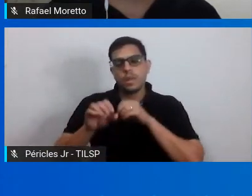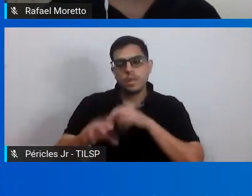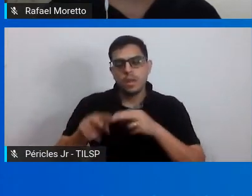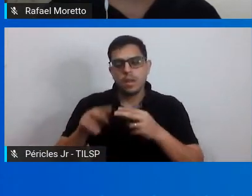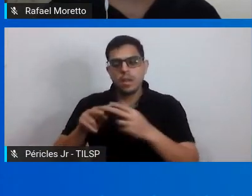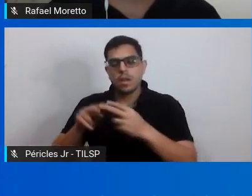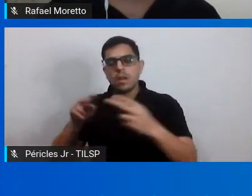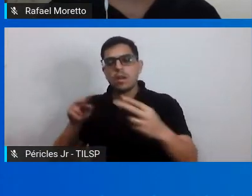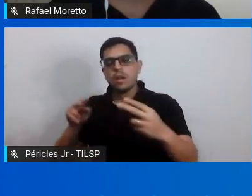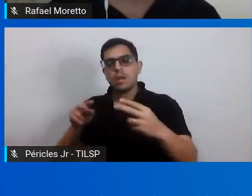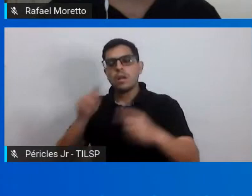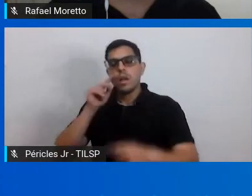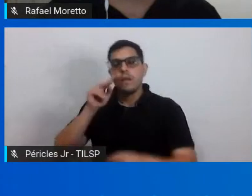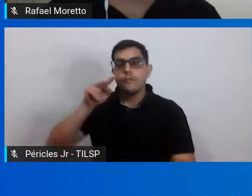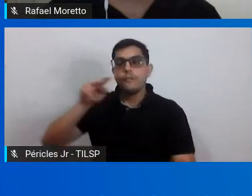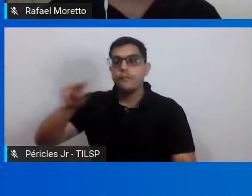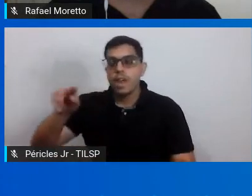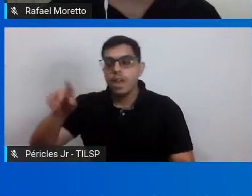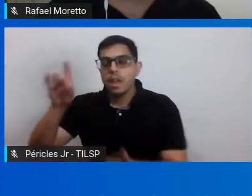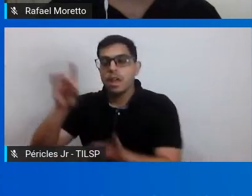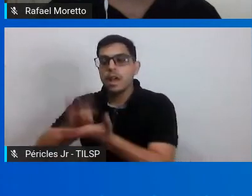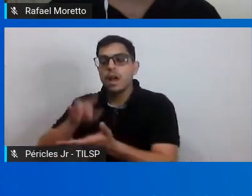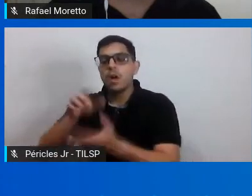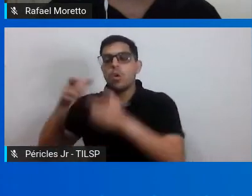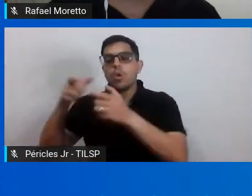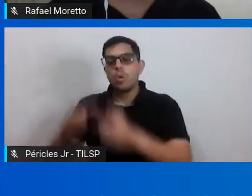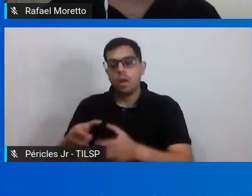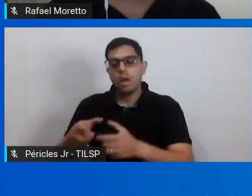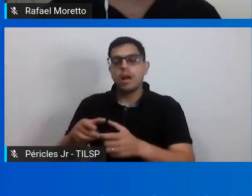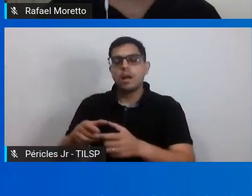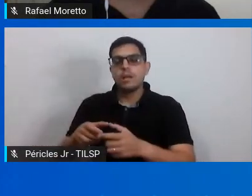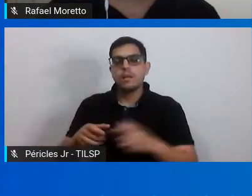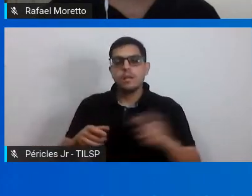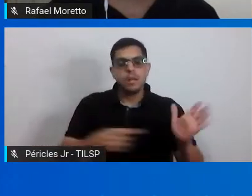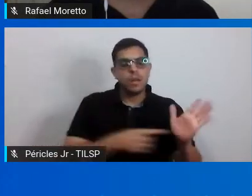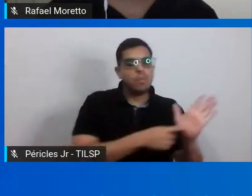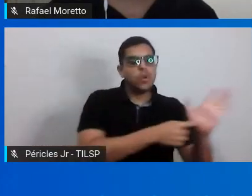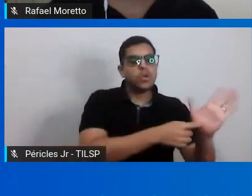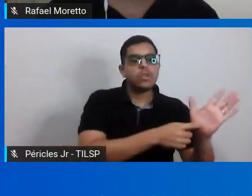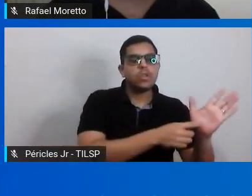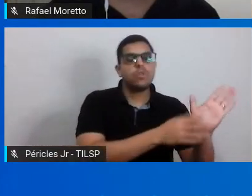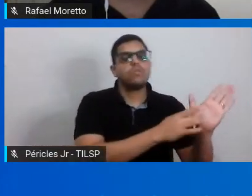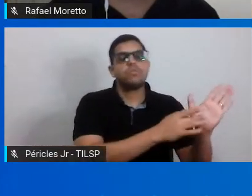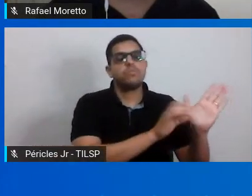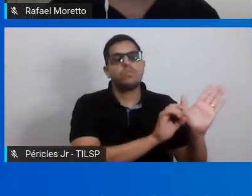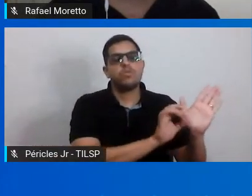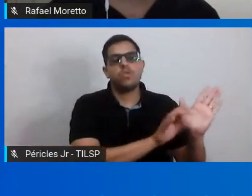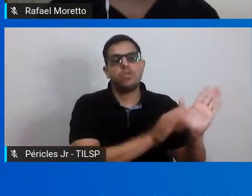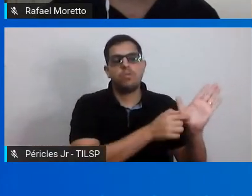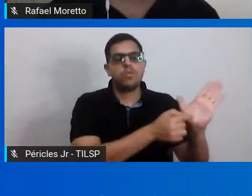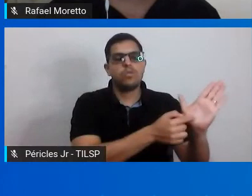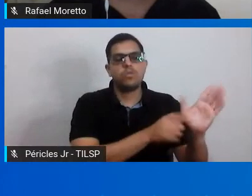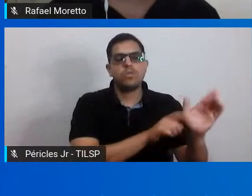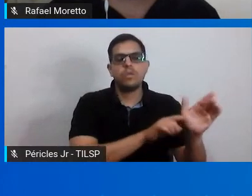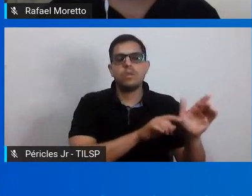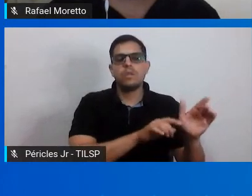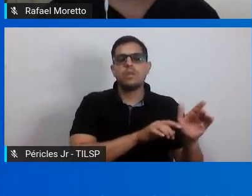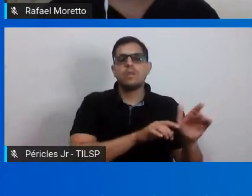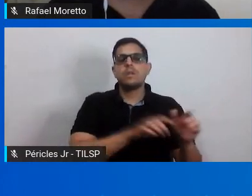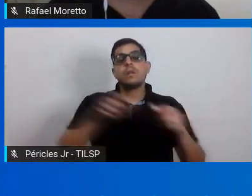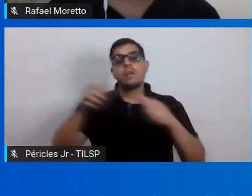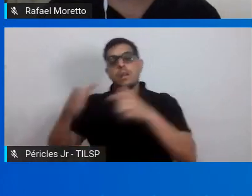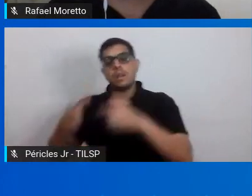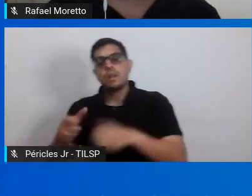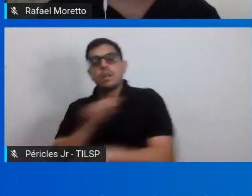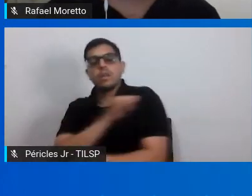com seu próprio olho e depois voltar para a instituição e trabalhar essa discussão junto com seus professores nós estamos falando de uma experiência